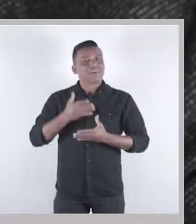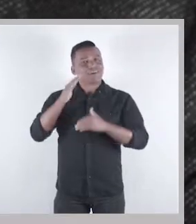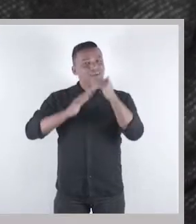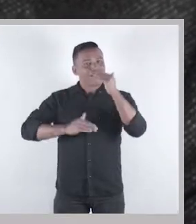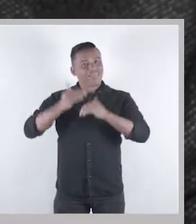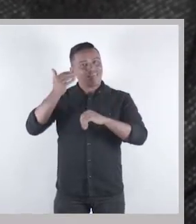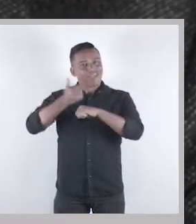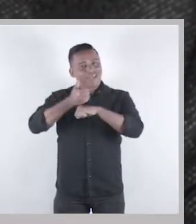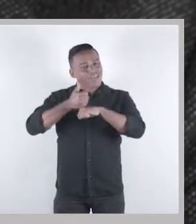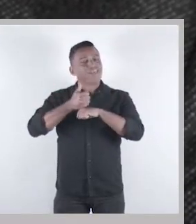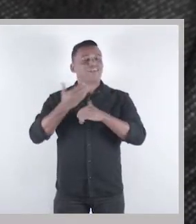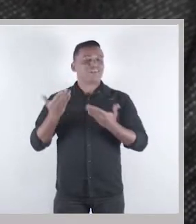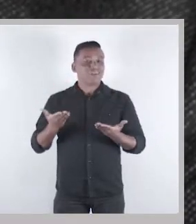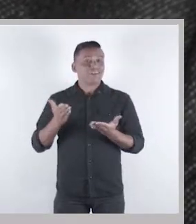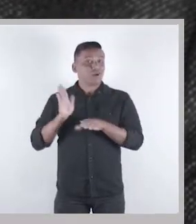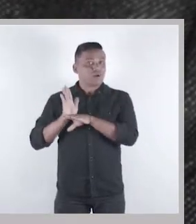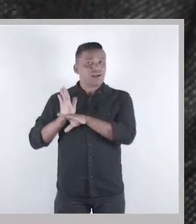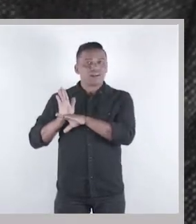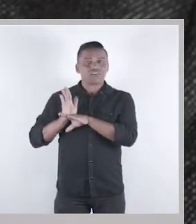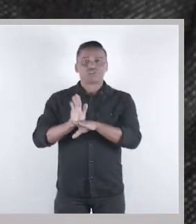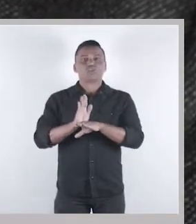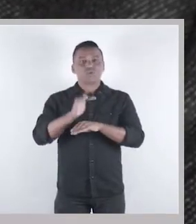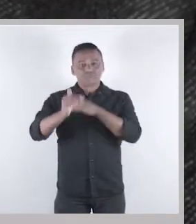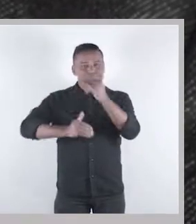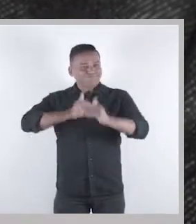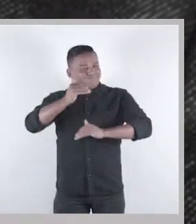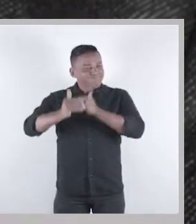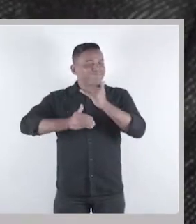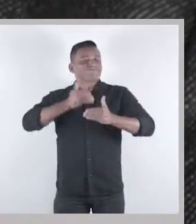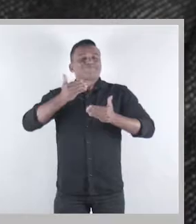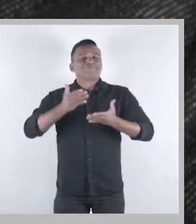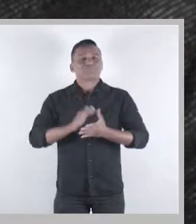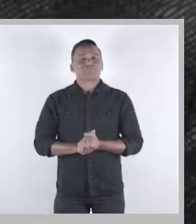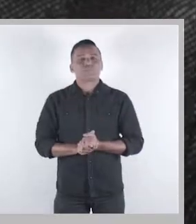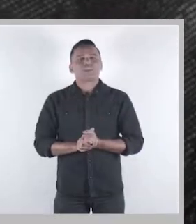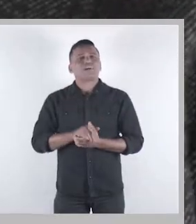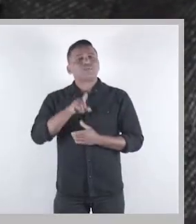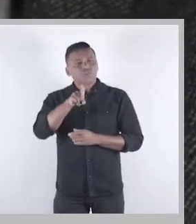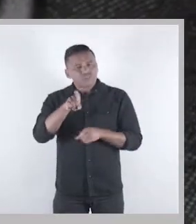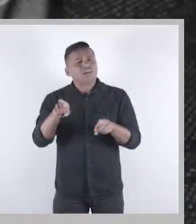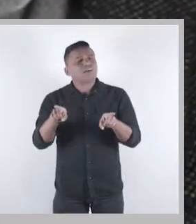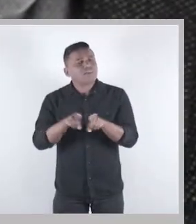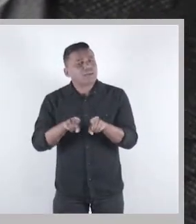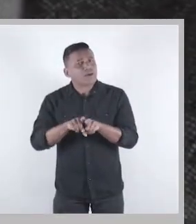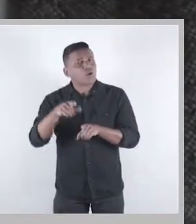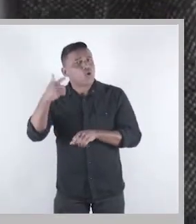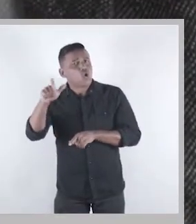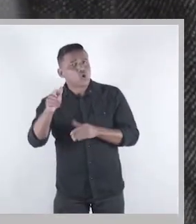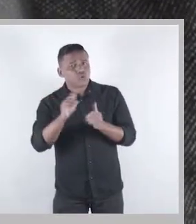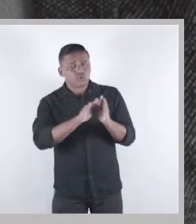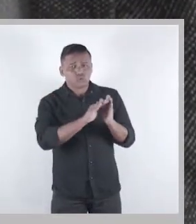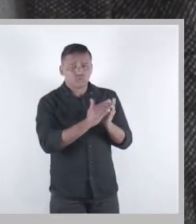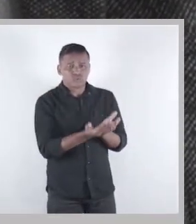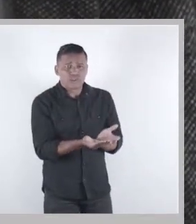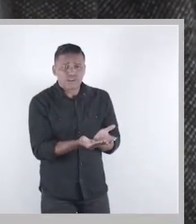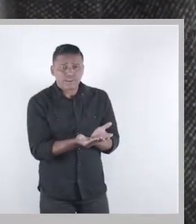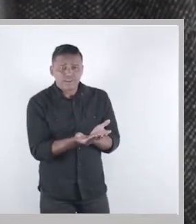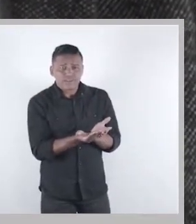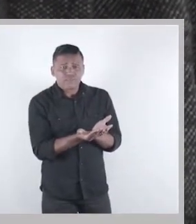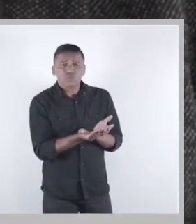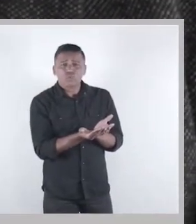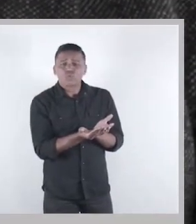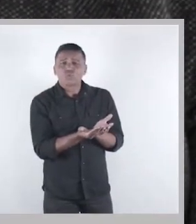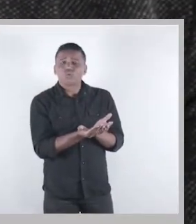processo você também tem um outro livro né neste caso específico da 10